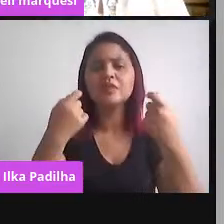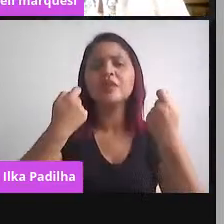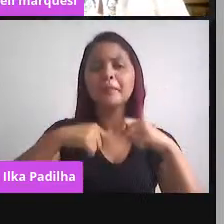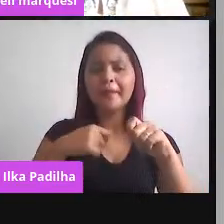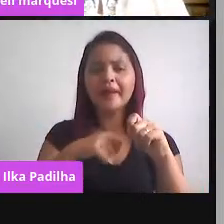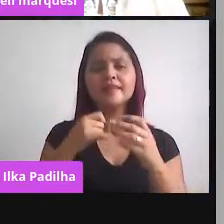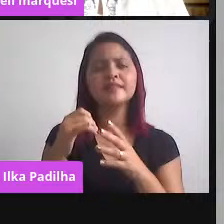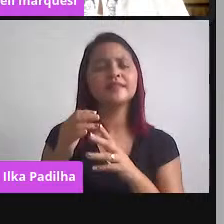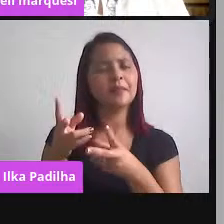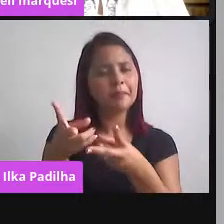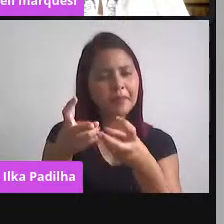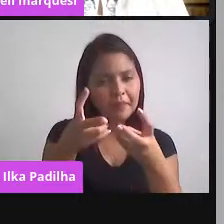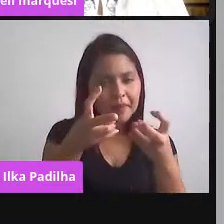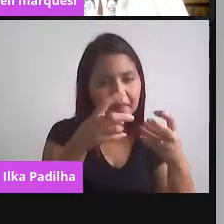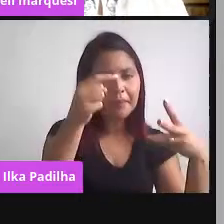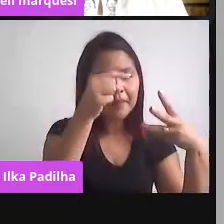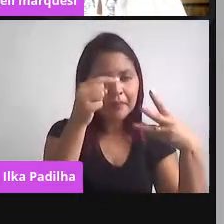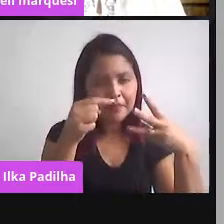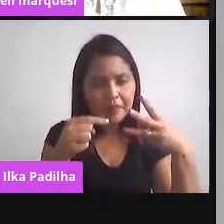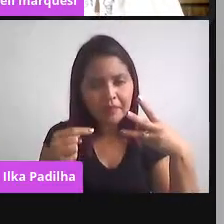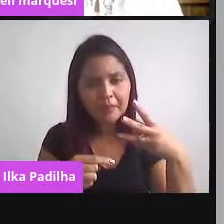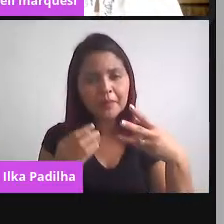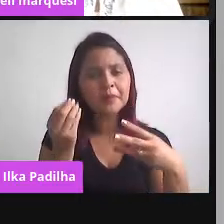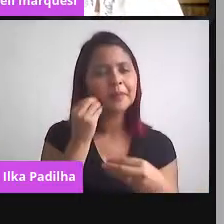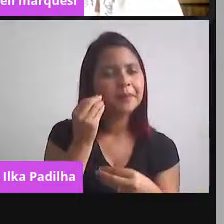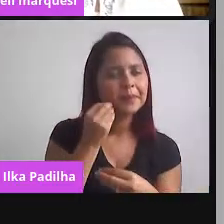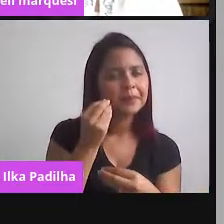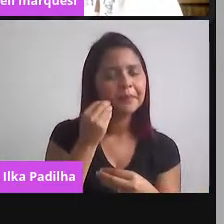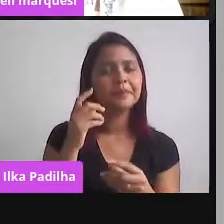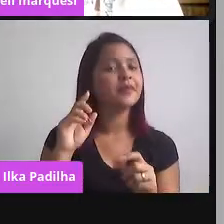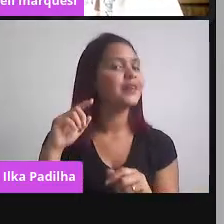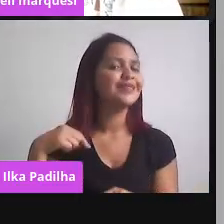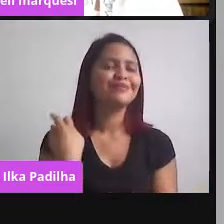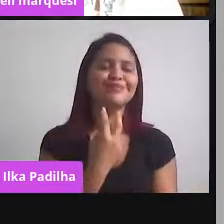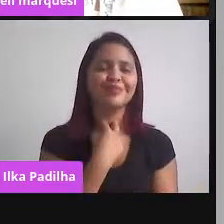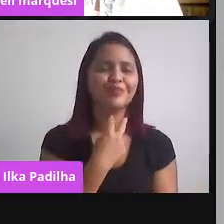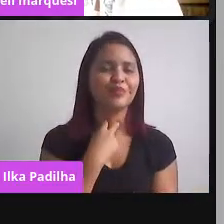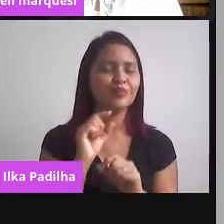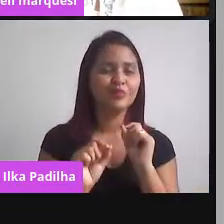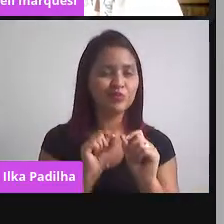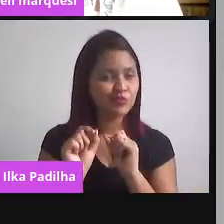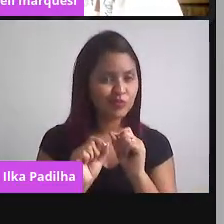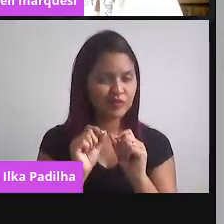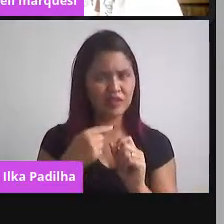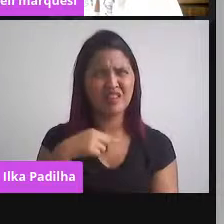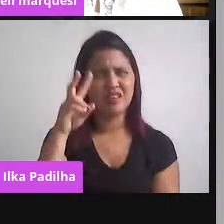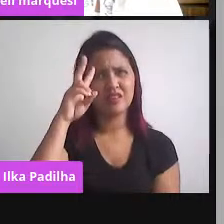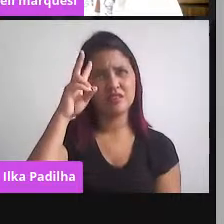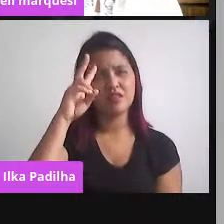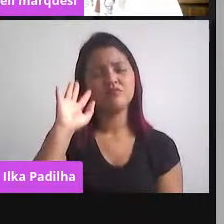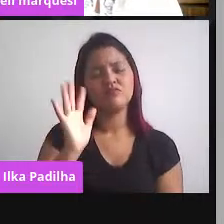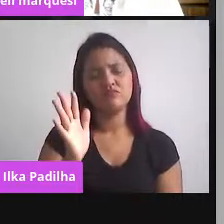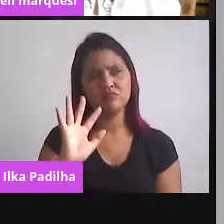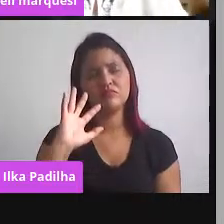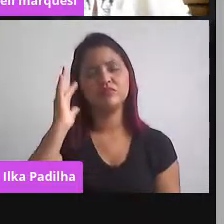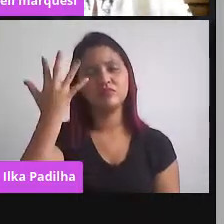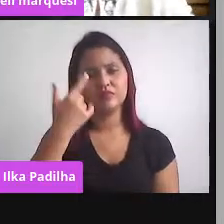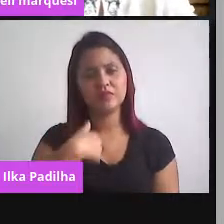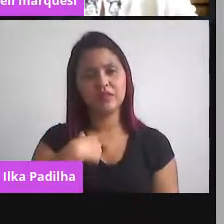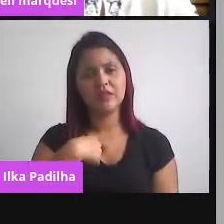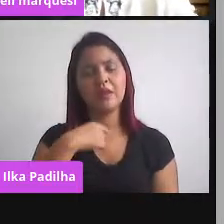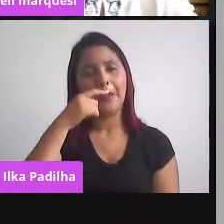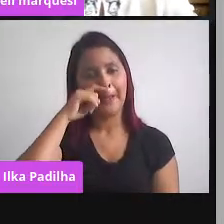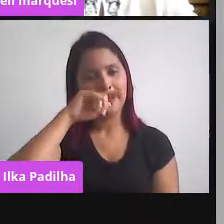categorias. Nós não podemos, eu me lembro que eu tive a oportunidade de